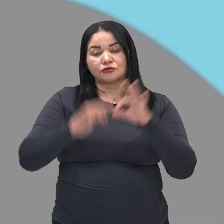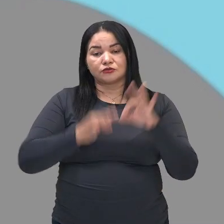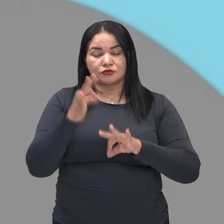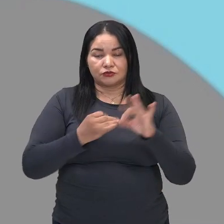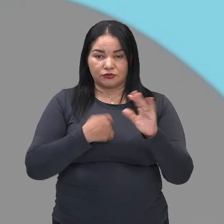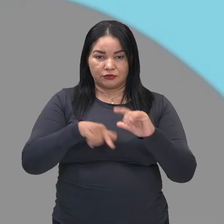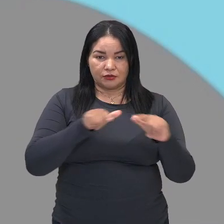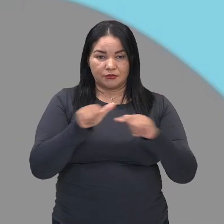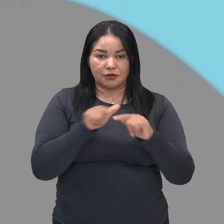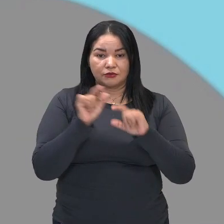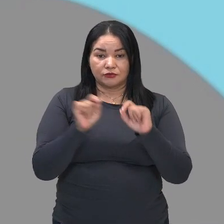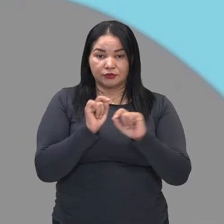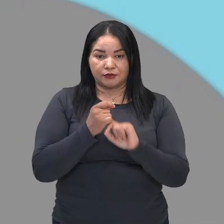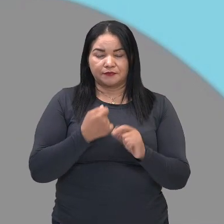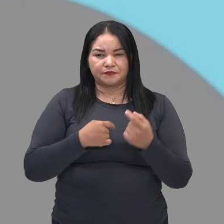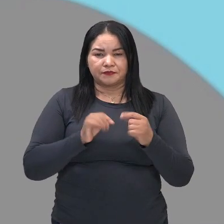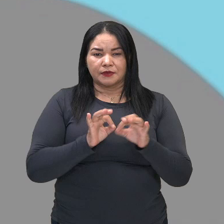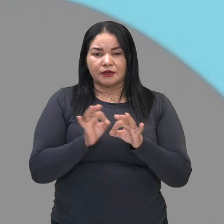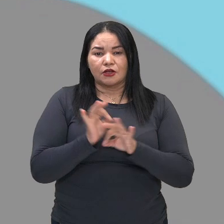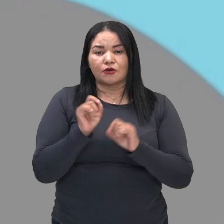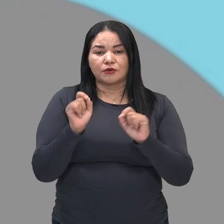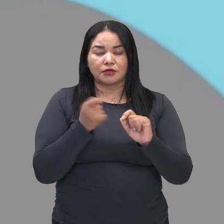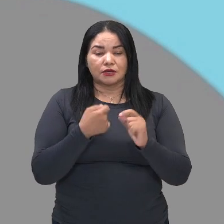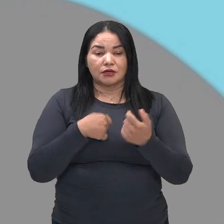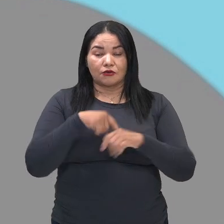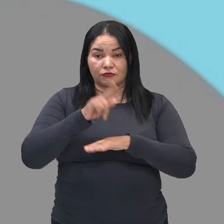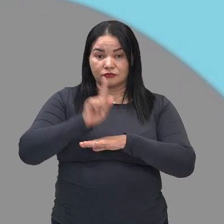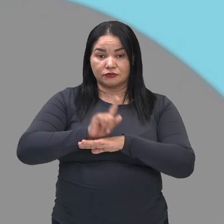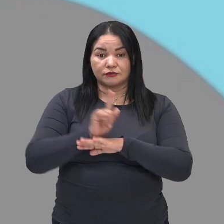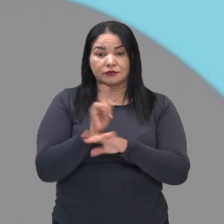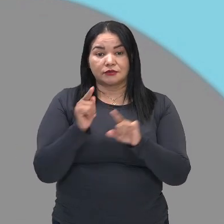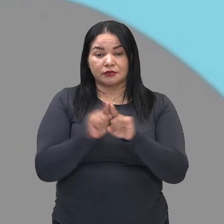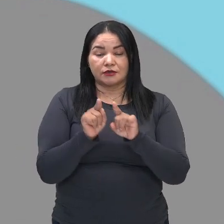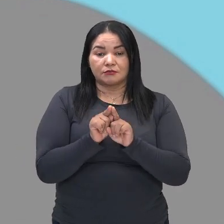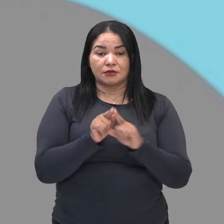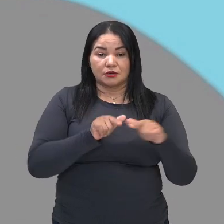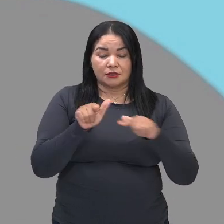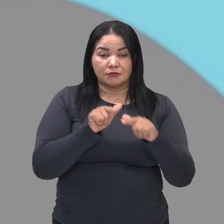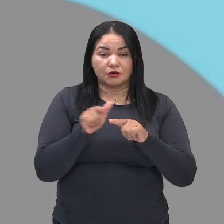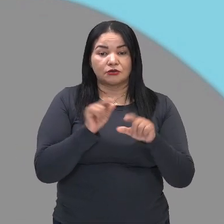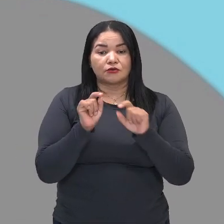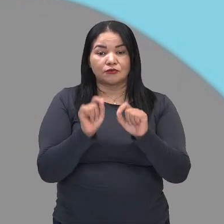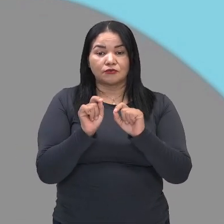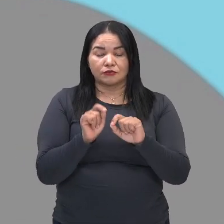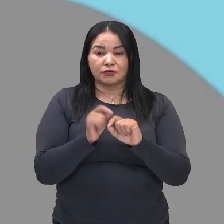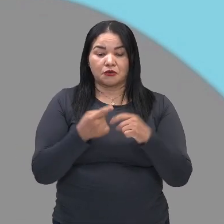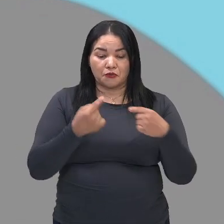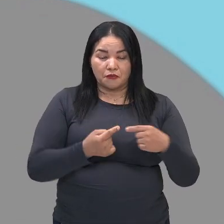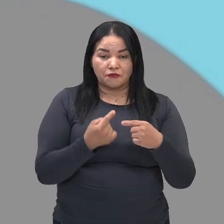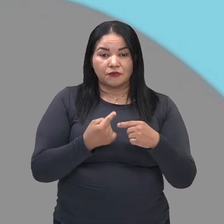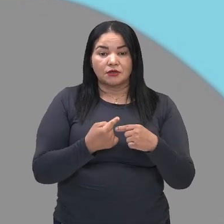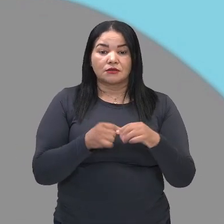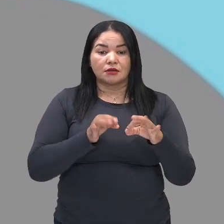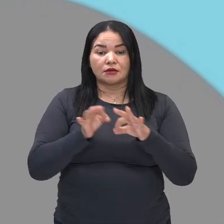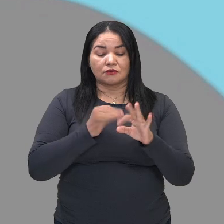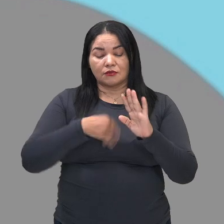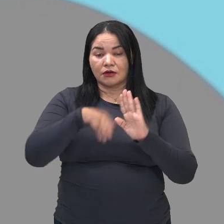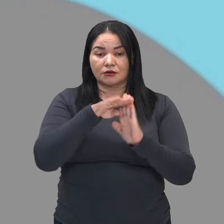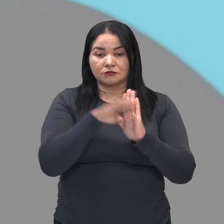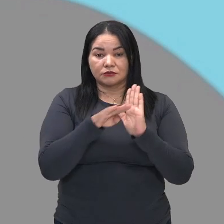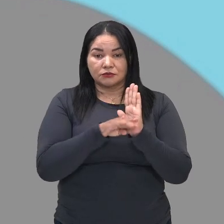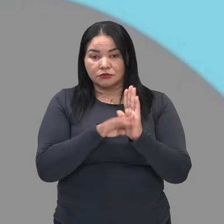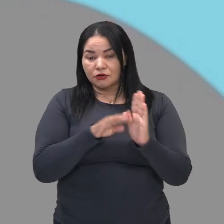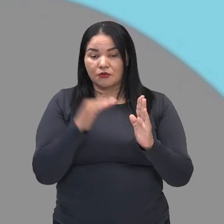que mediava conflitos entre empregadores e trabalhadores e assegura o cumprimento das leis